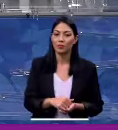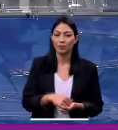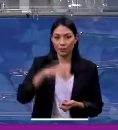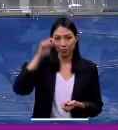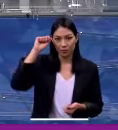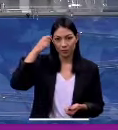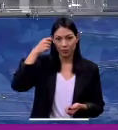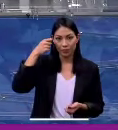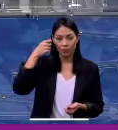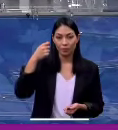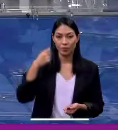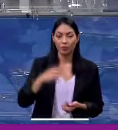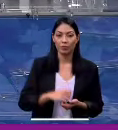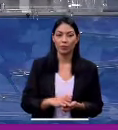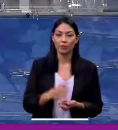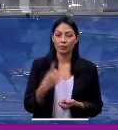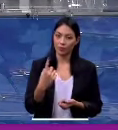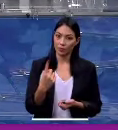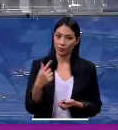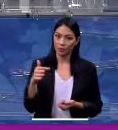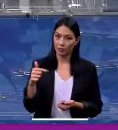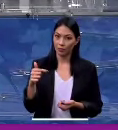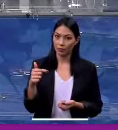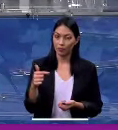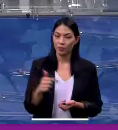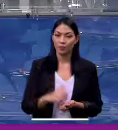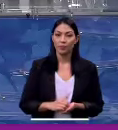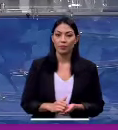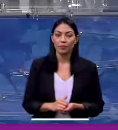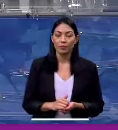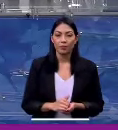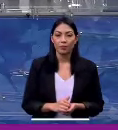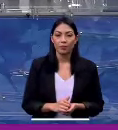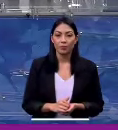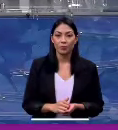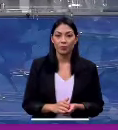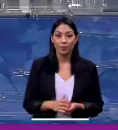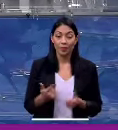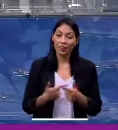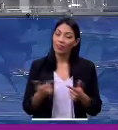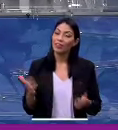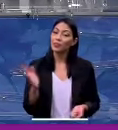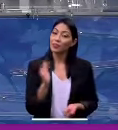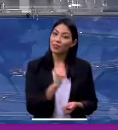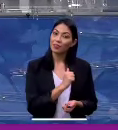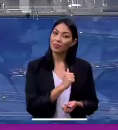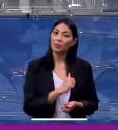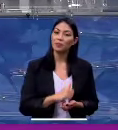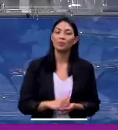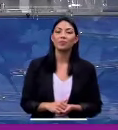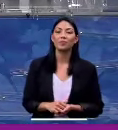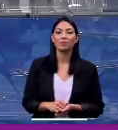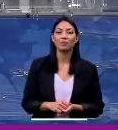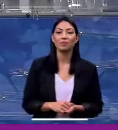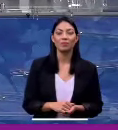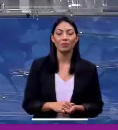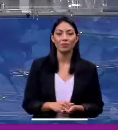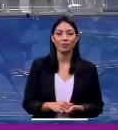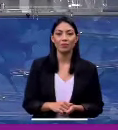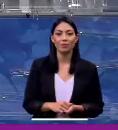preta, número 17. Preta, 17. Pode chamar que a sorte vem. Vem sorte,